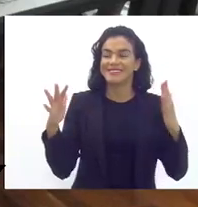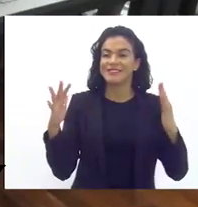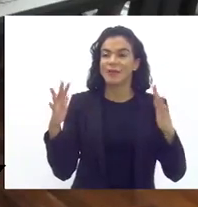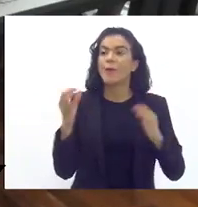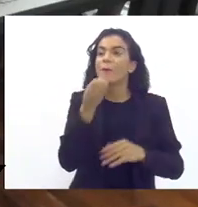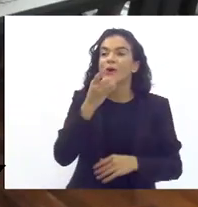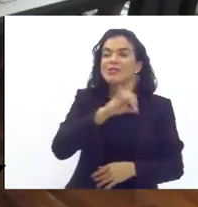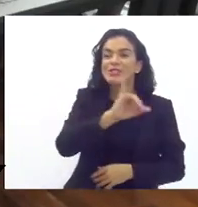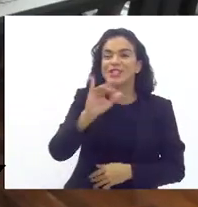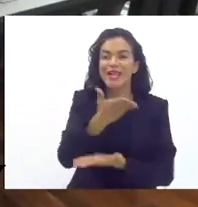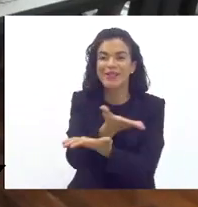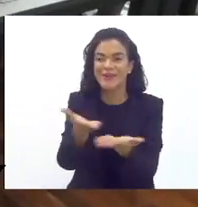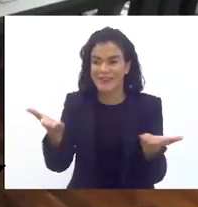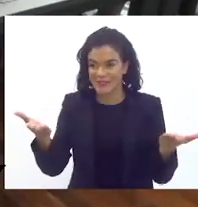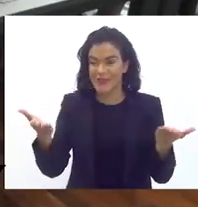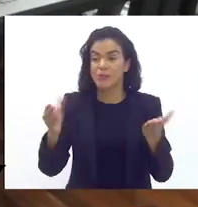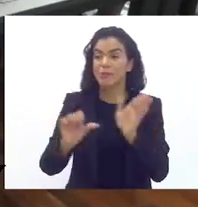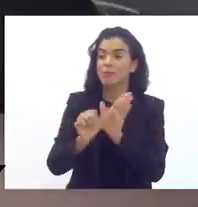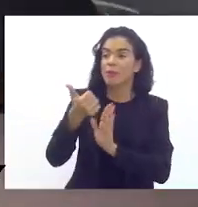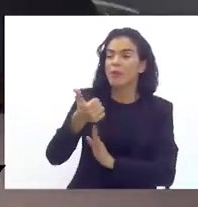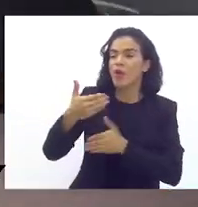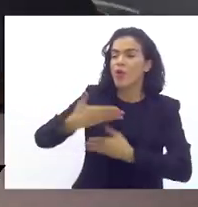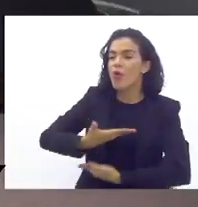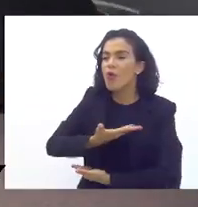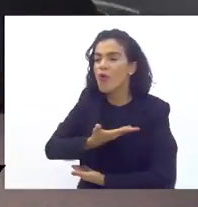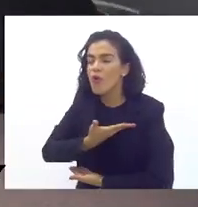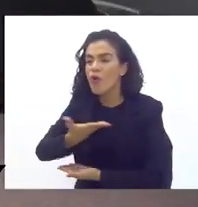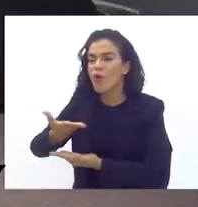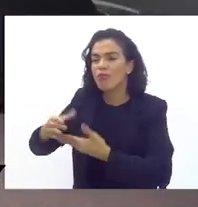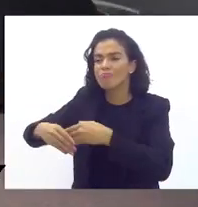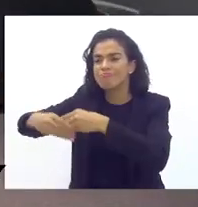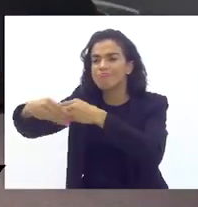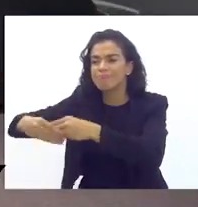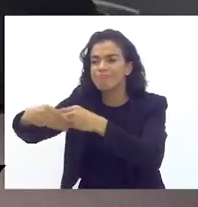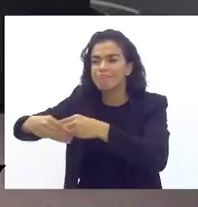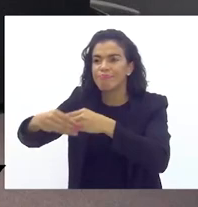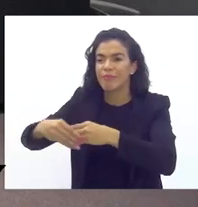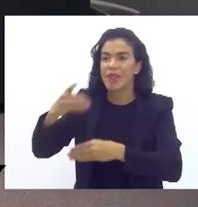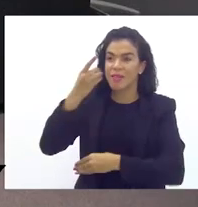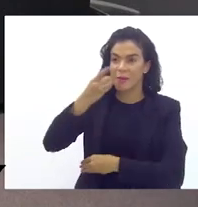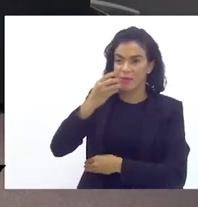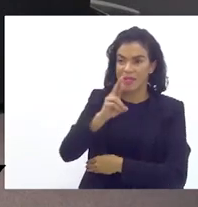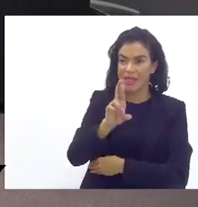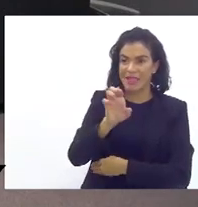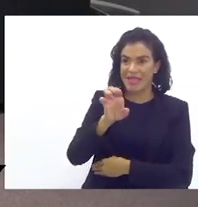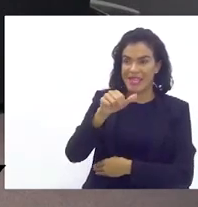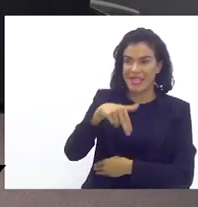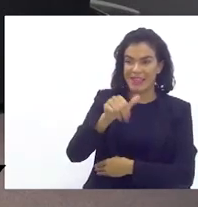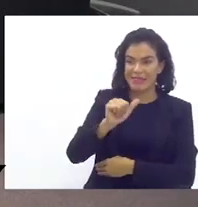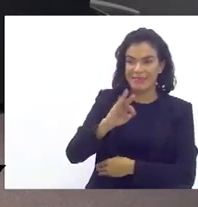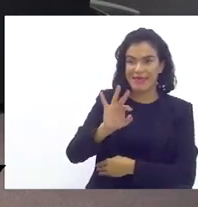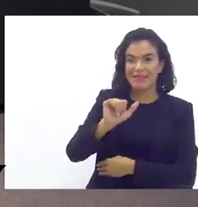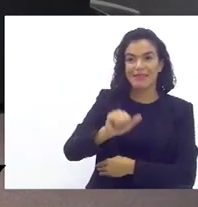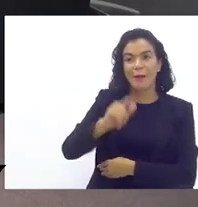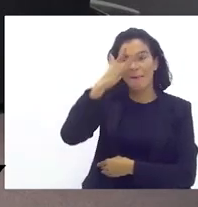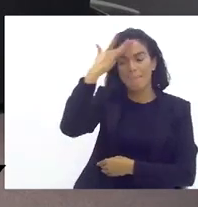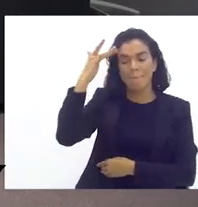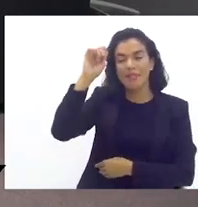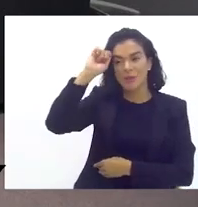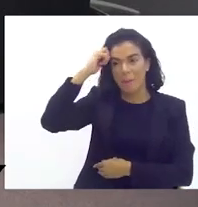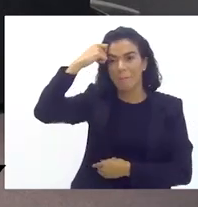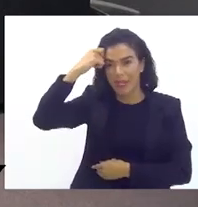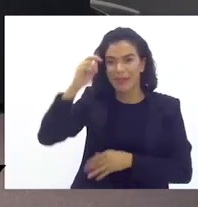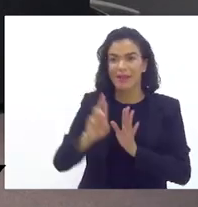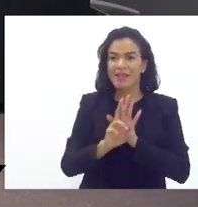Bom dia a todos primeiro eu quero cumprimentar a mesa na pessoa deputada Renata Souza porque é uma mulher preta e tá